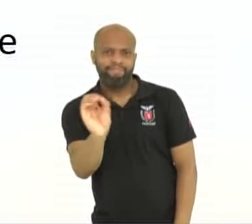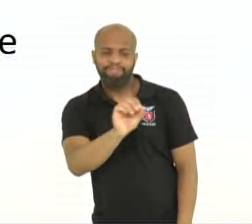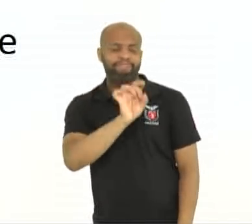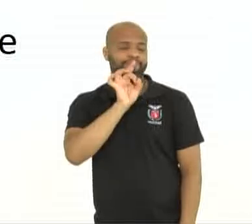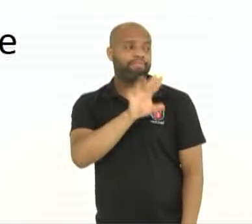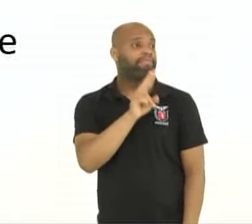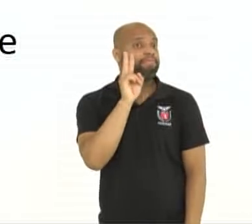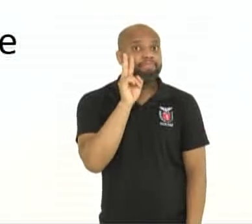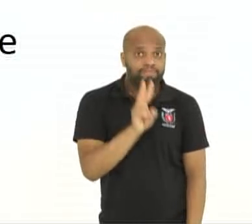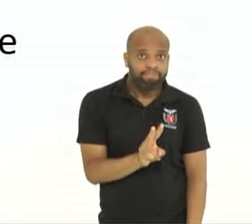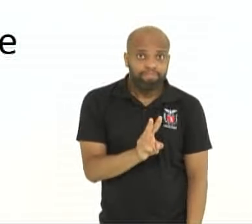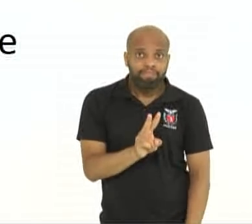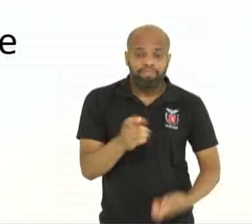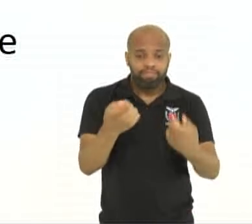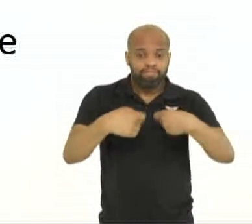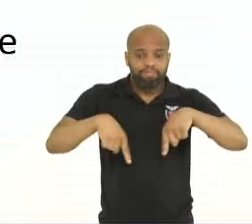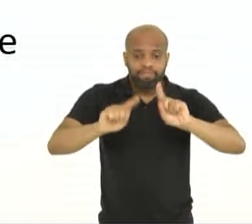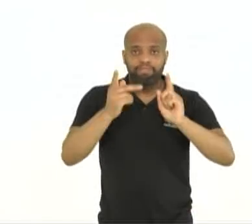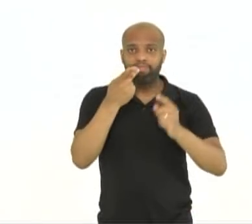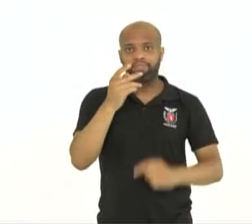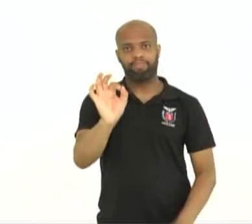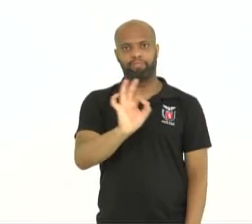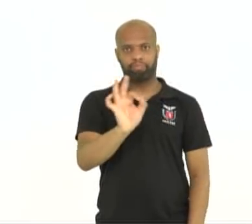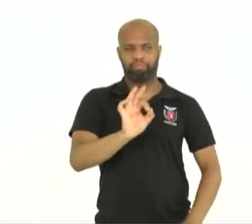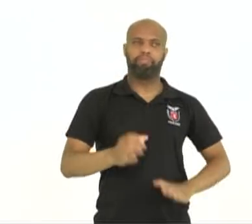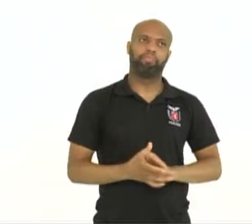só olhando, sem precisar falar.